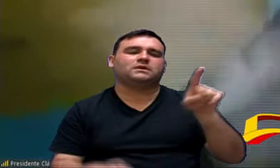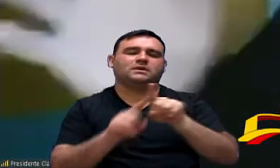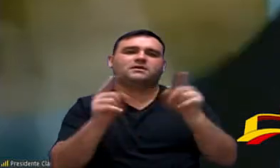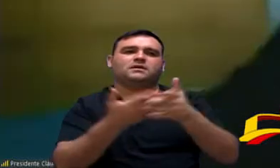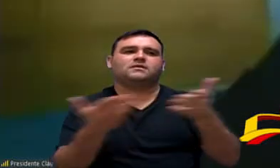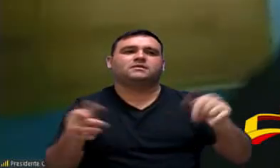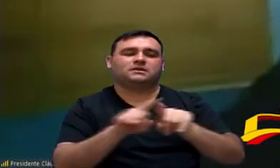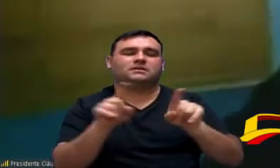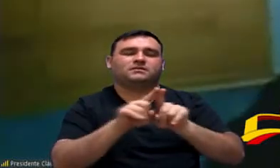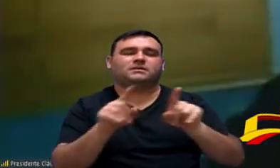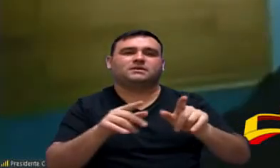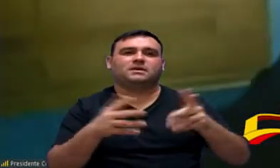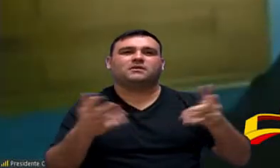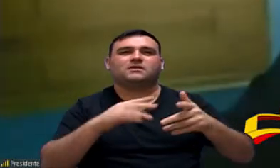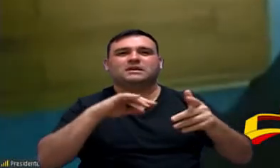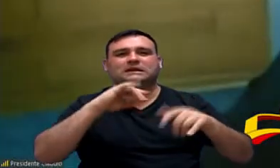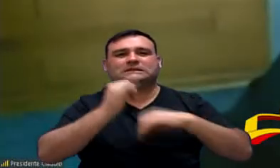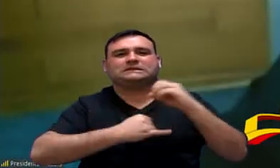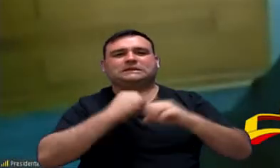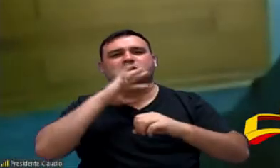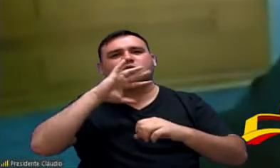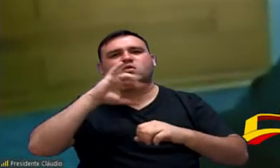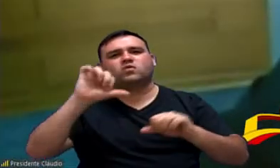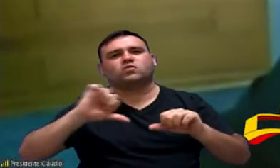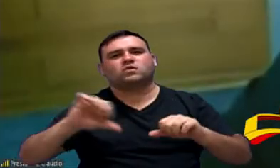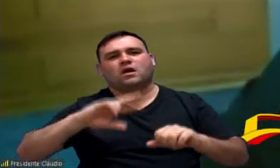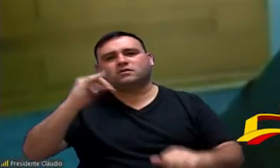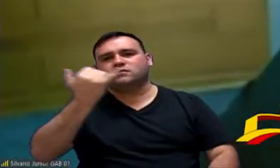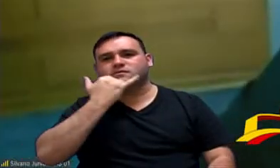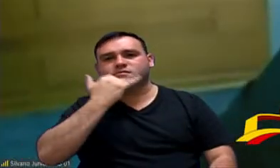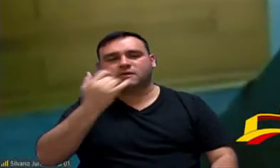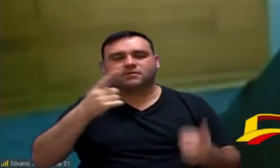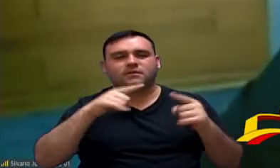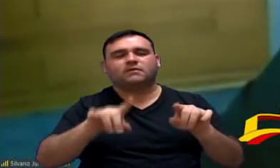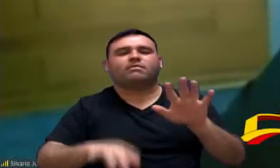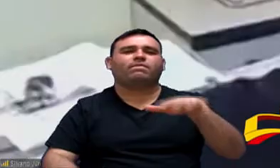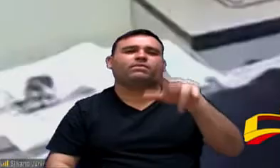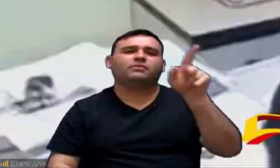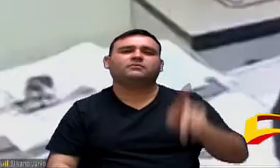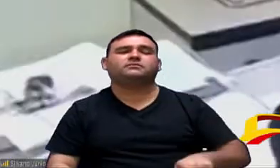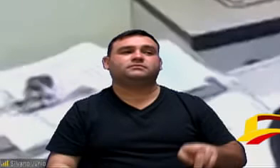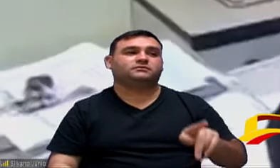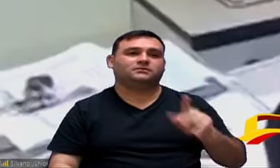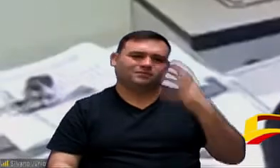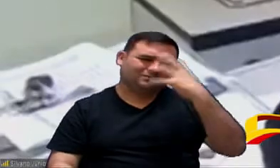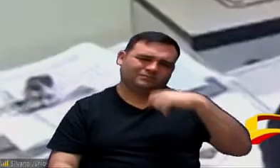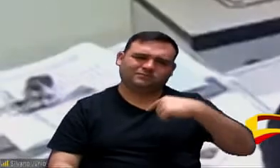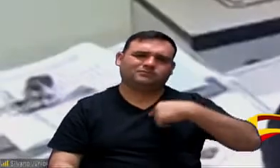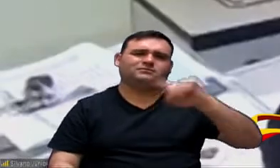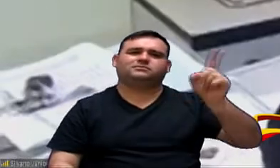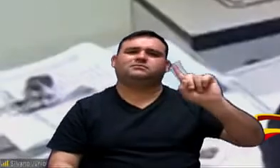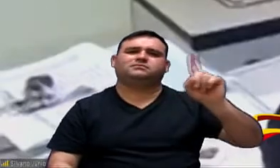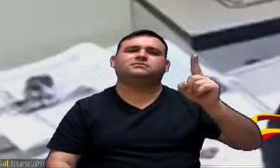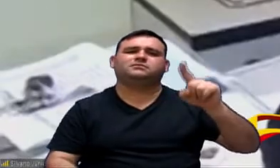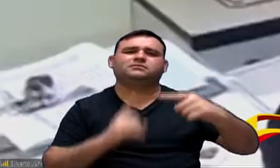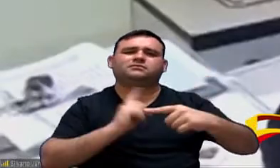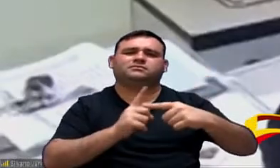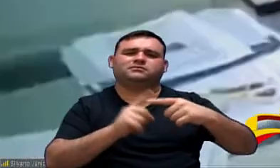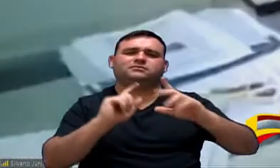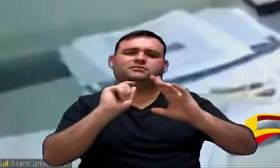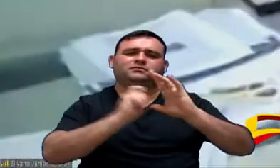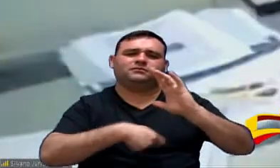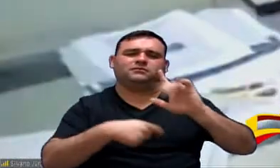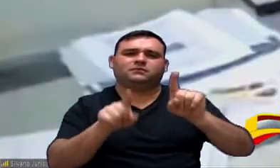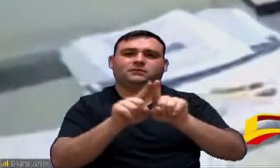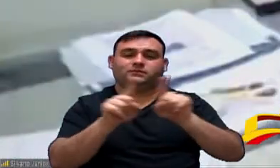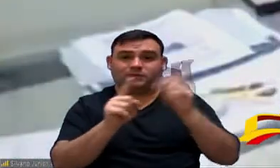bom dia a todos os vereadores. Desculpa, Nenê, aí, tá meio ruim a internet aí, desculpa, Nenê, você é parceiro. Presidente, não vá ficar bravo comigo, presidente, eu te assinei eu também junto